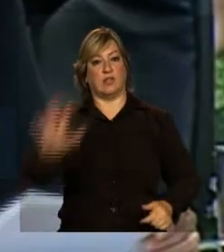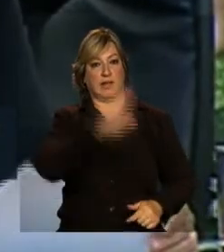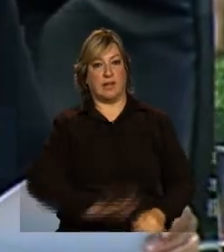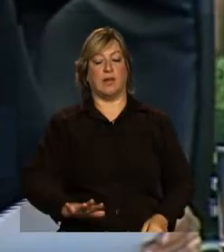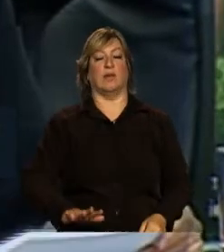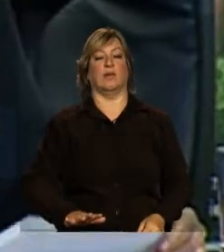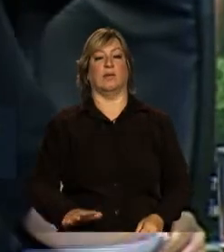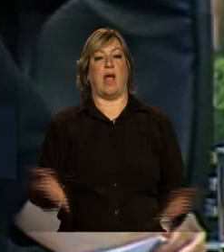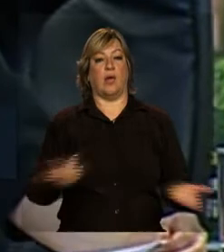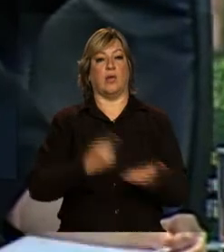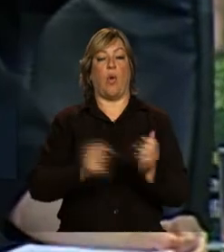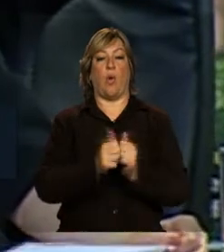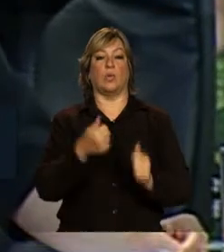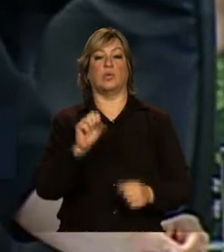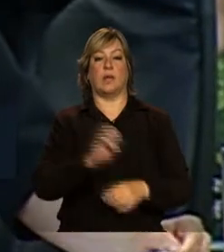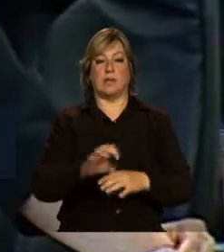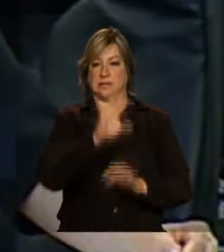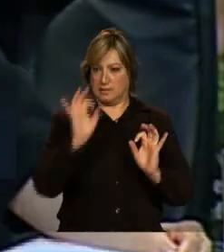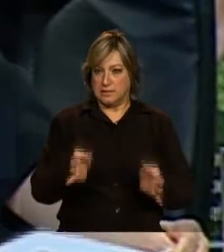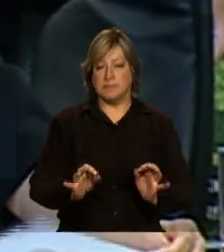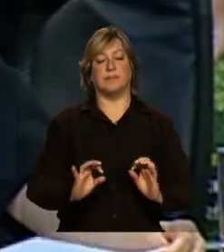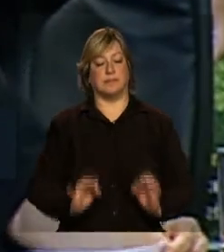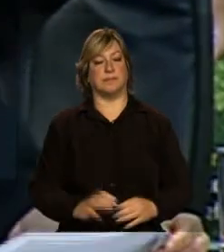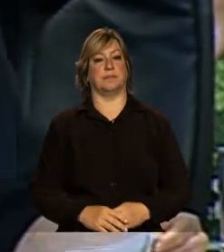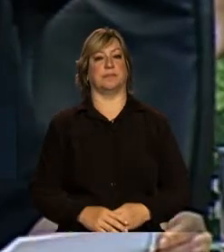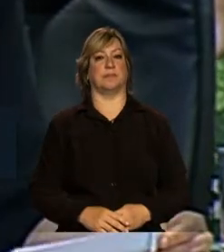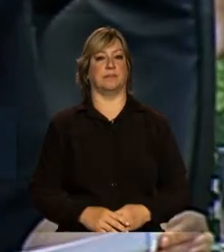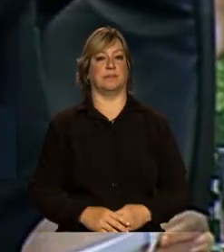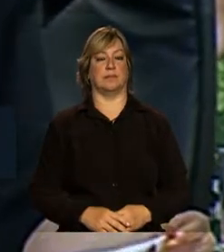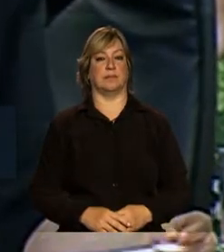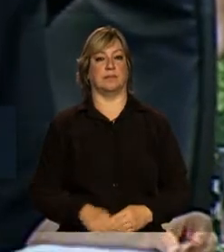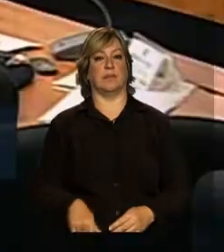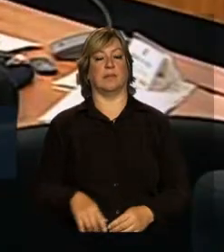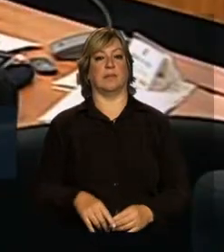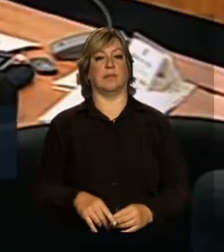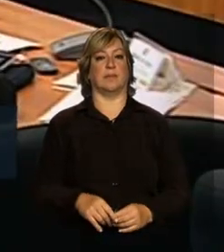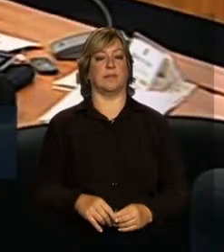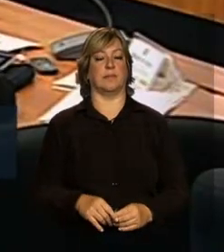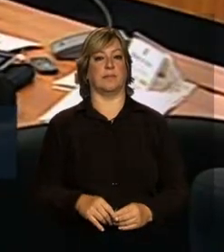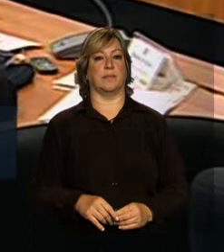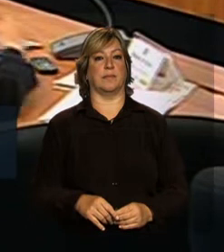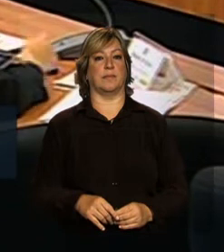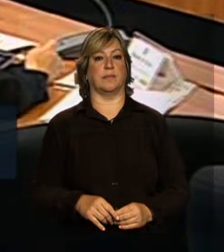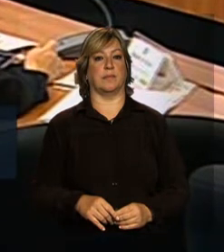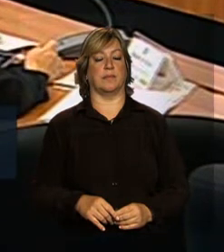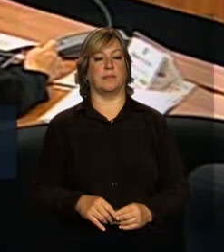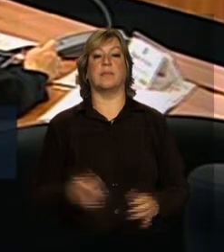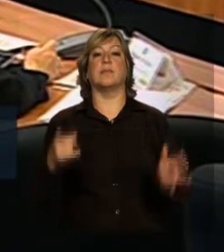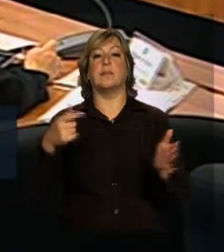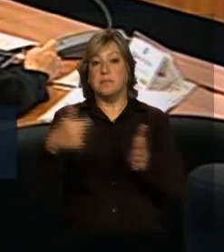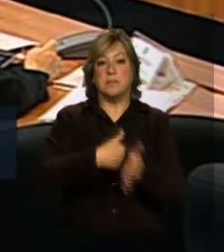tratando com 18 estados. É isso, não é, Antônio? Distrito Federal ainda claro. Falta. Mais